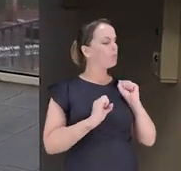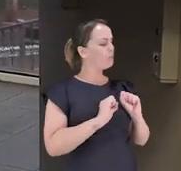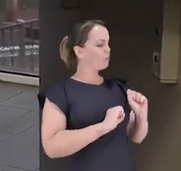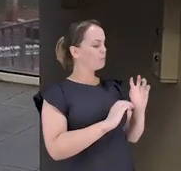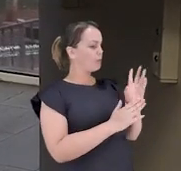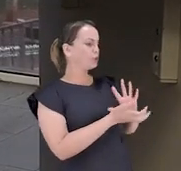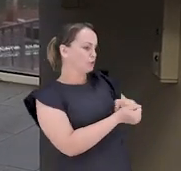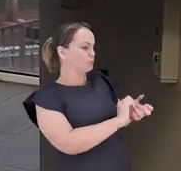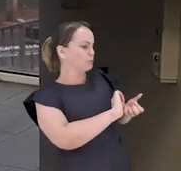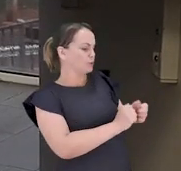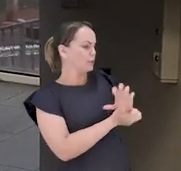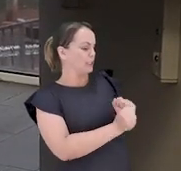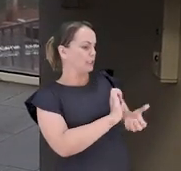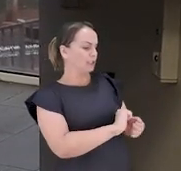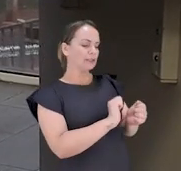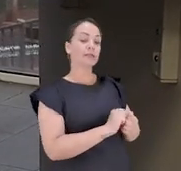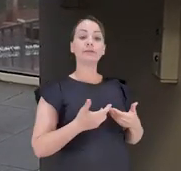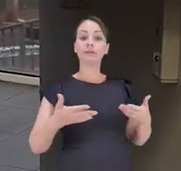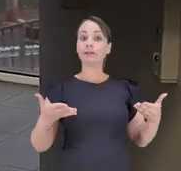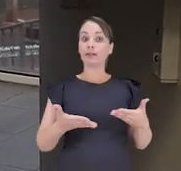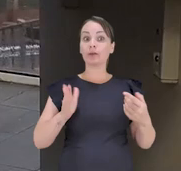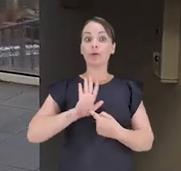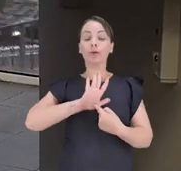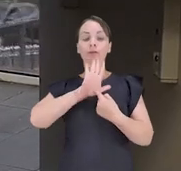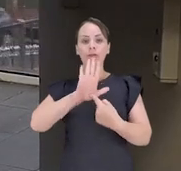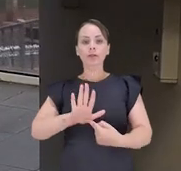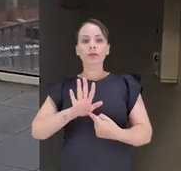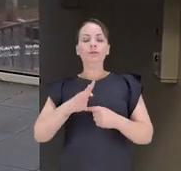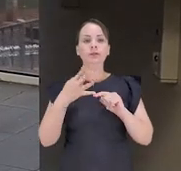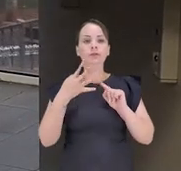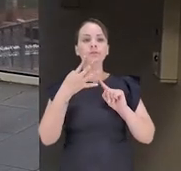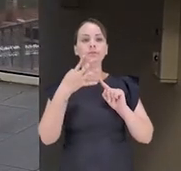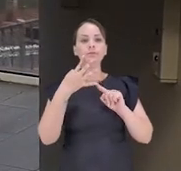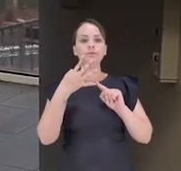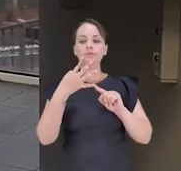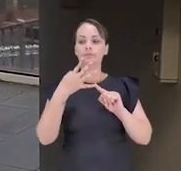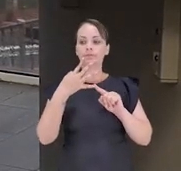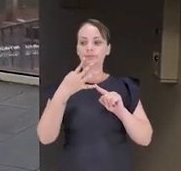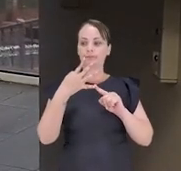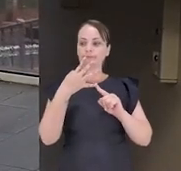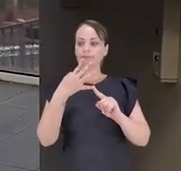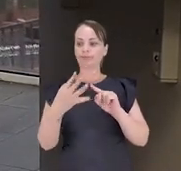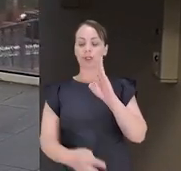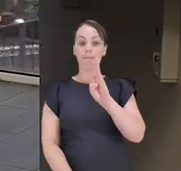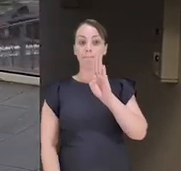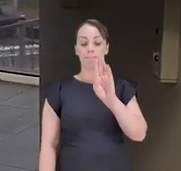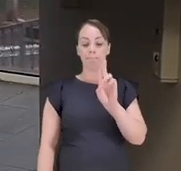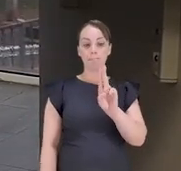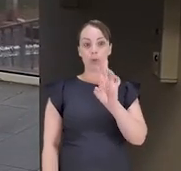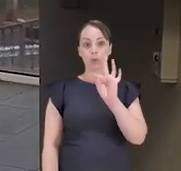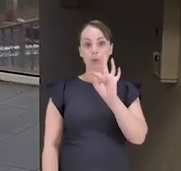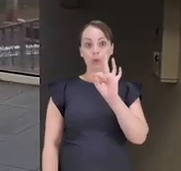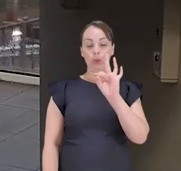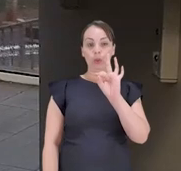molhar massa. Tirando todos e agora eu vou mostrar outra textura que eu também gosto bastante, que é a Butter Slime. Que é